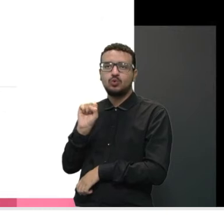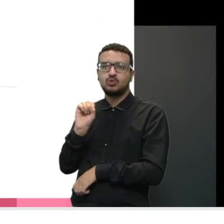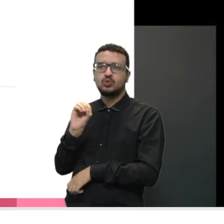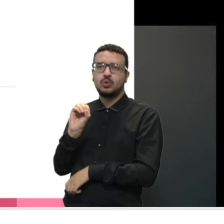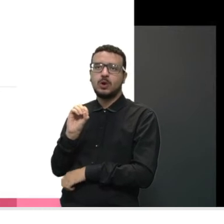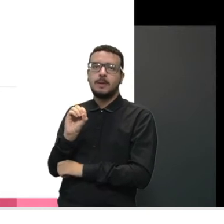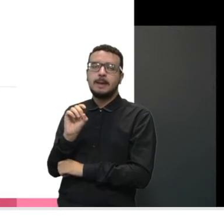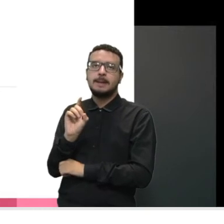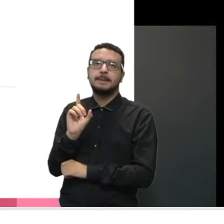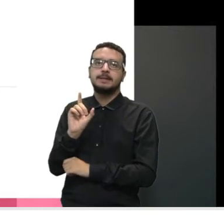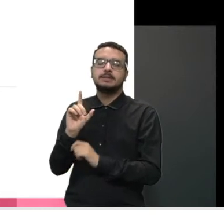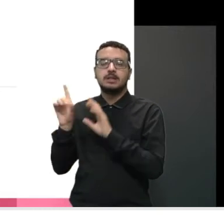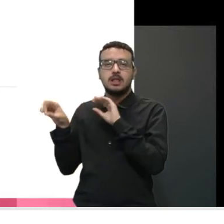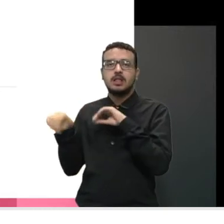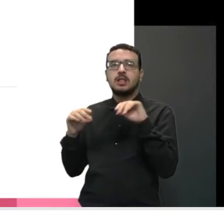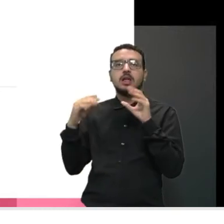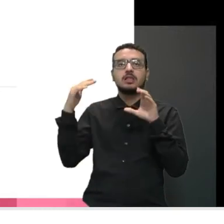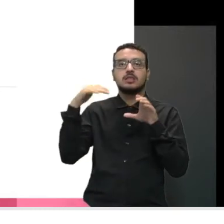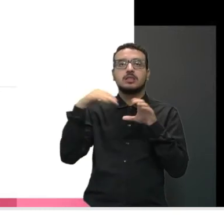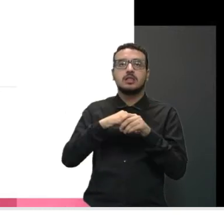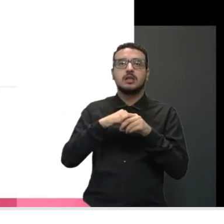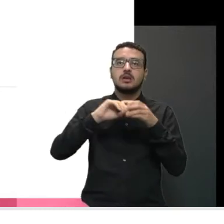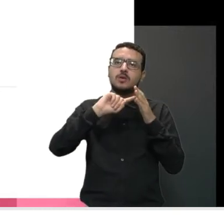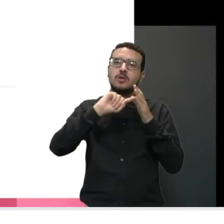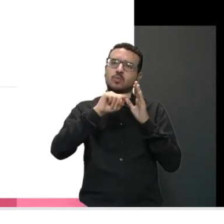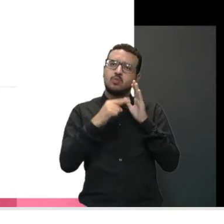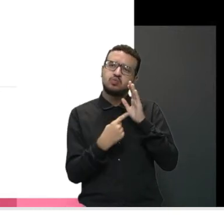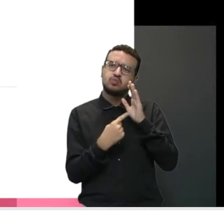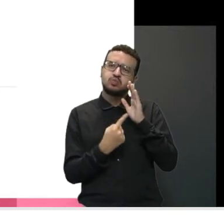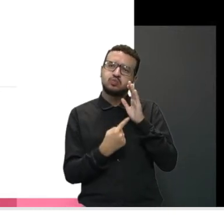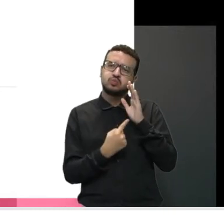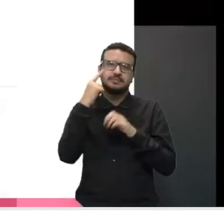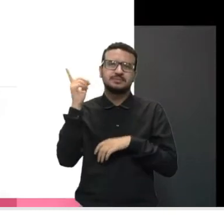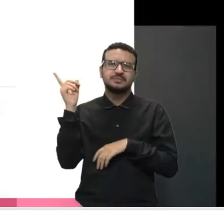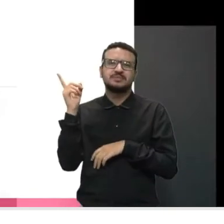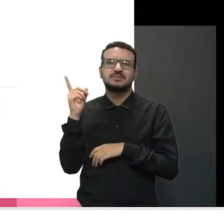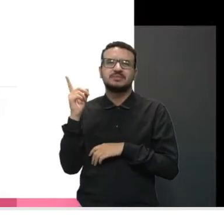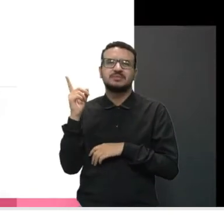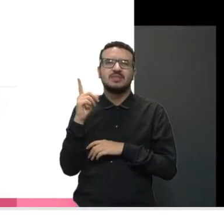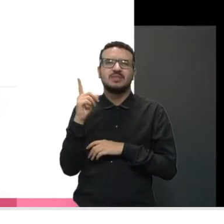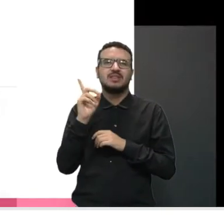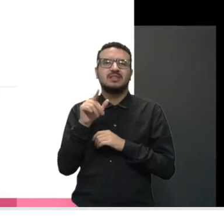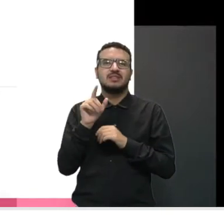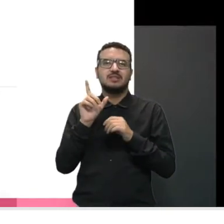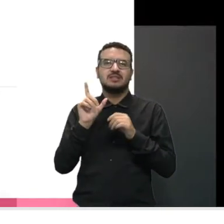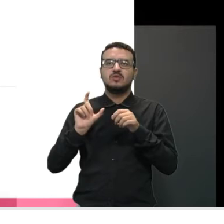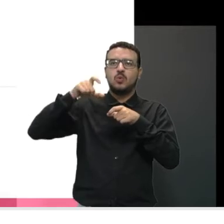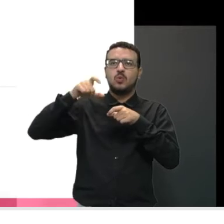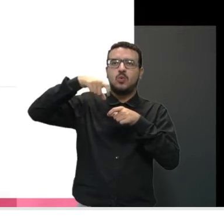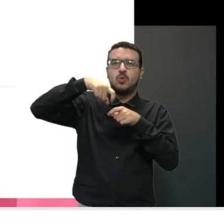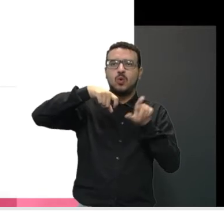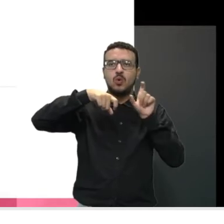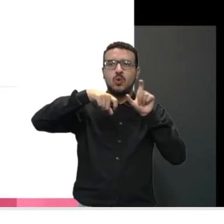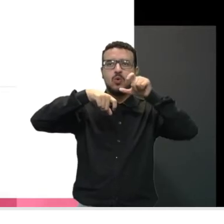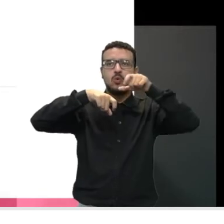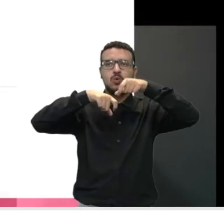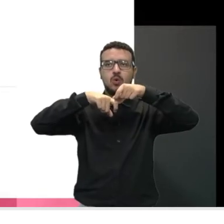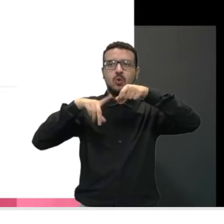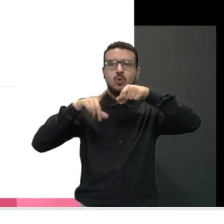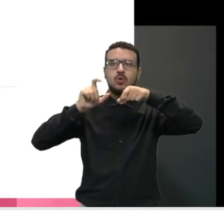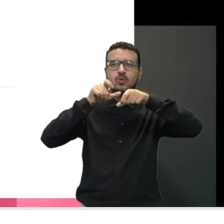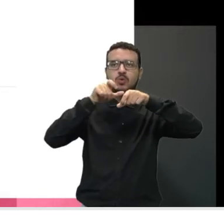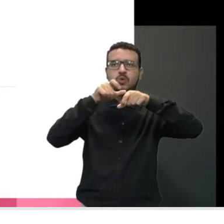cóclea, tá? Os canais semicirculares, que é um labirinto, dentro dele existem pequenos cristais que que